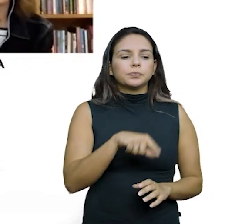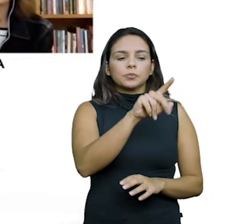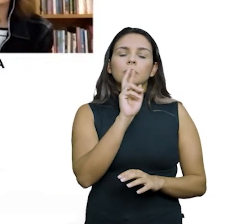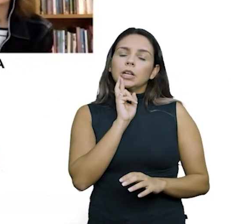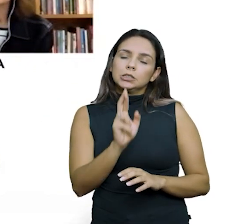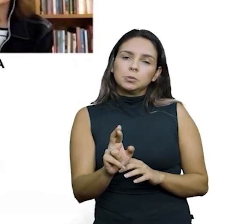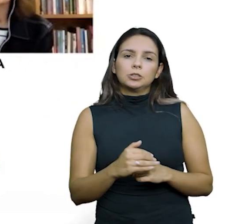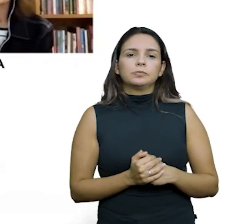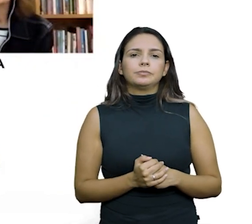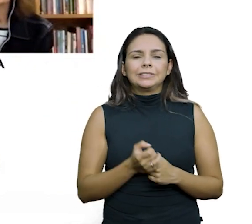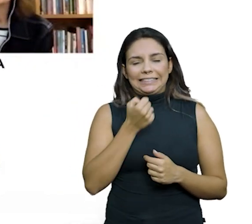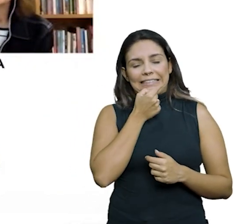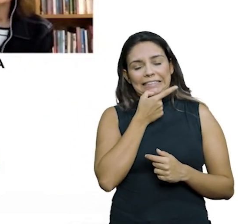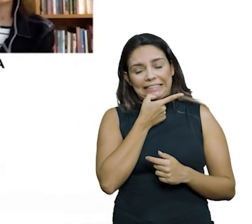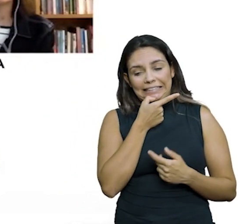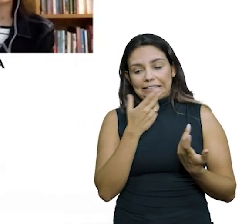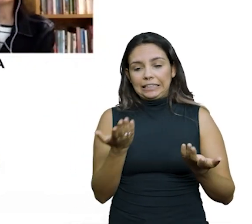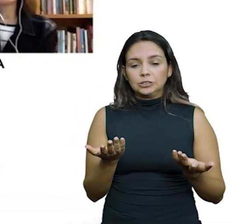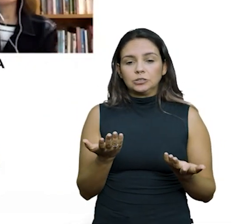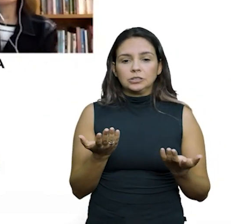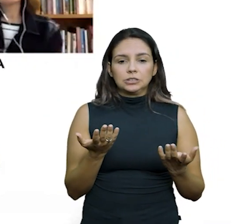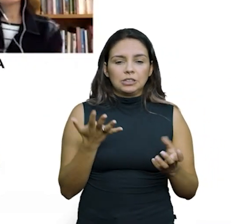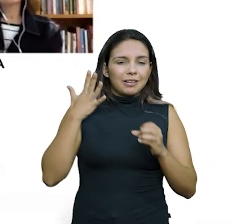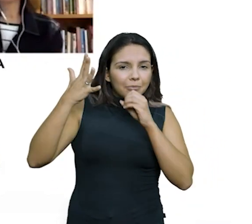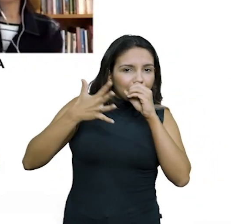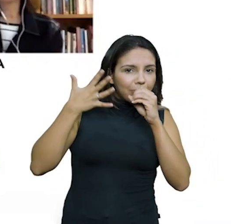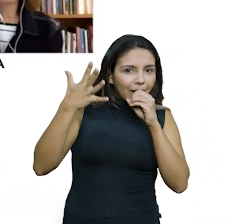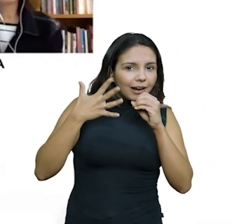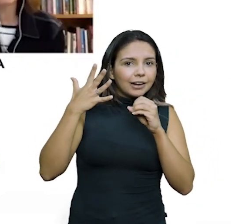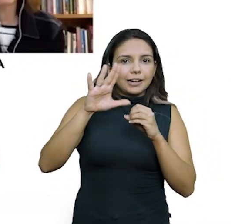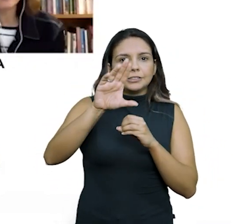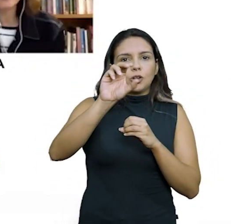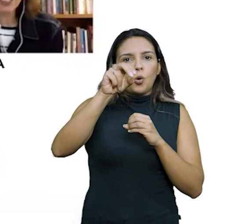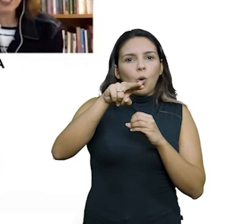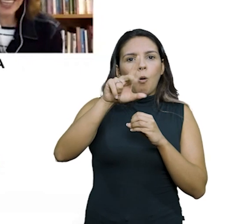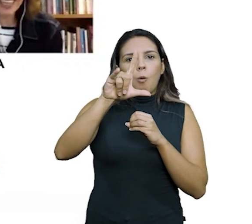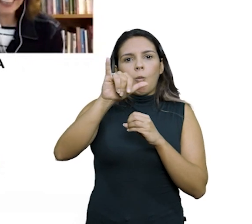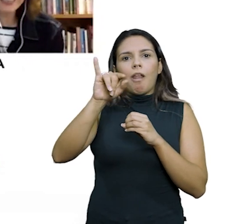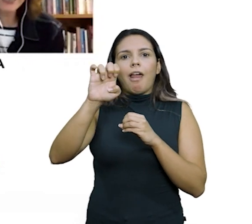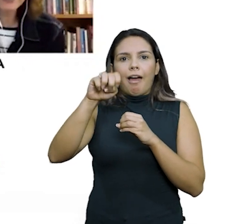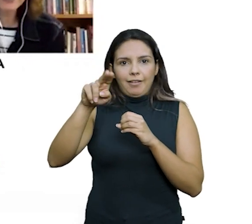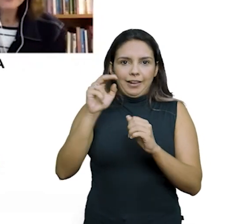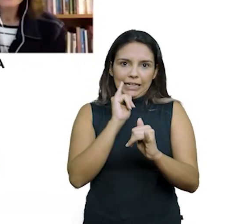É engraçado, pois é, a coisa da palestra online, né?